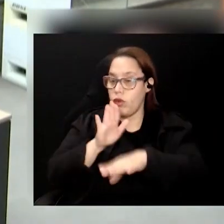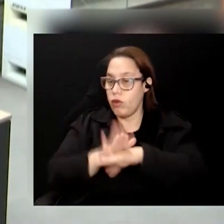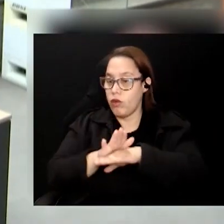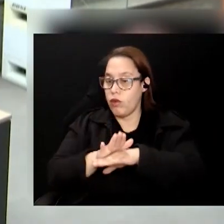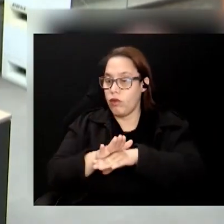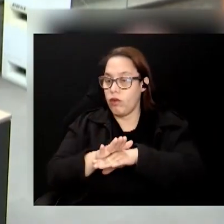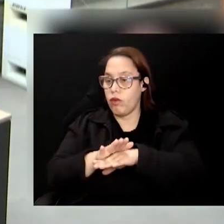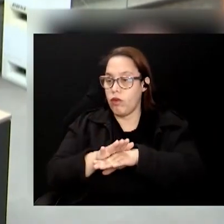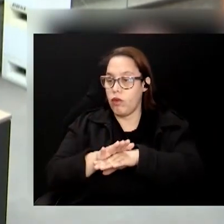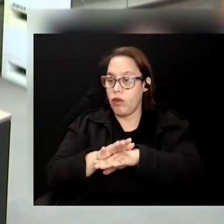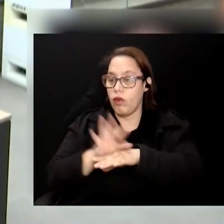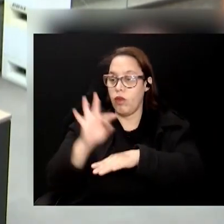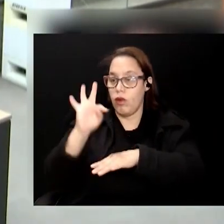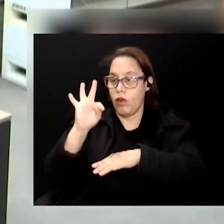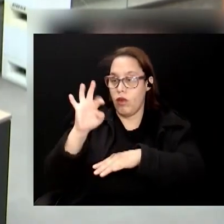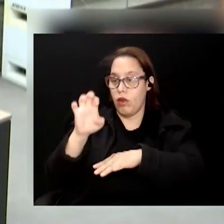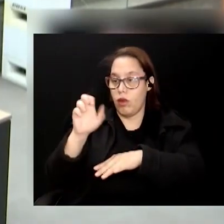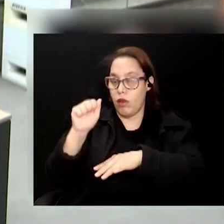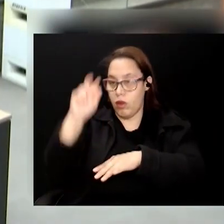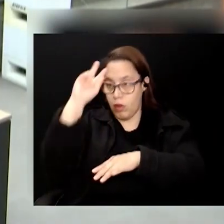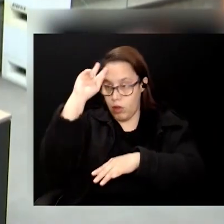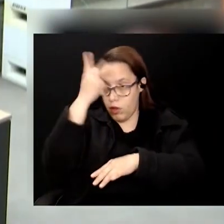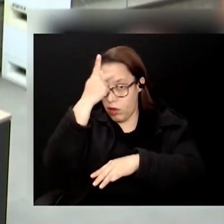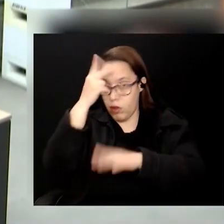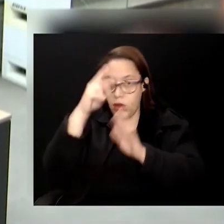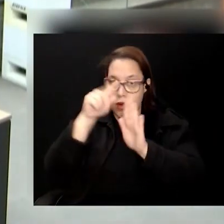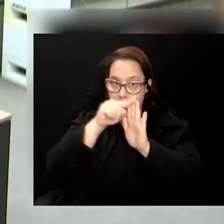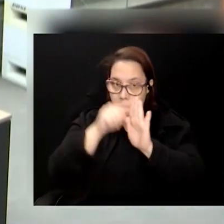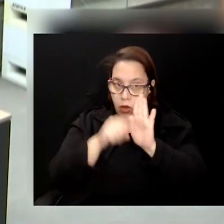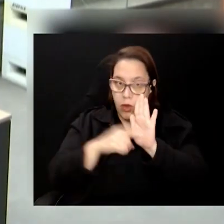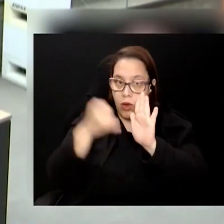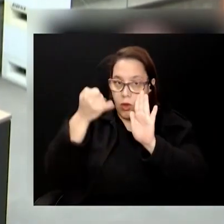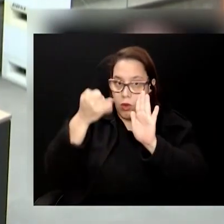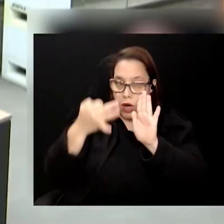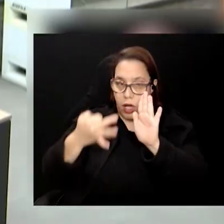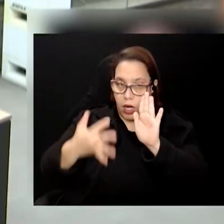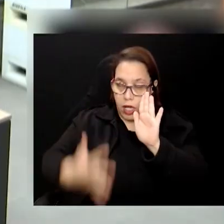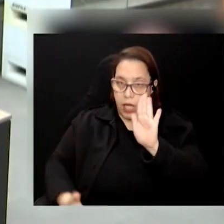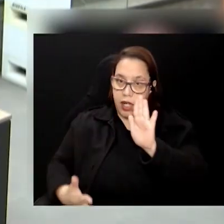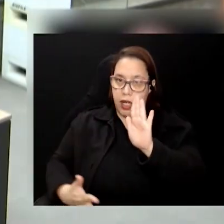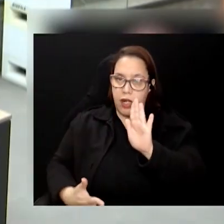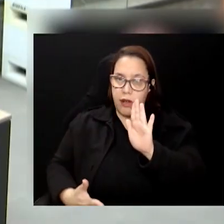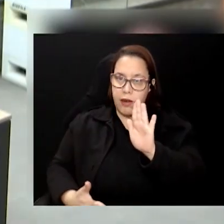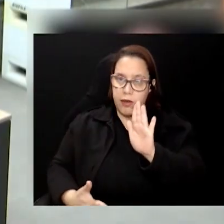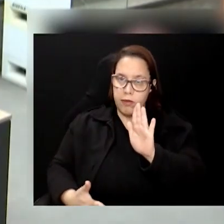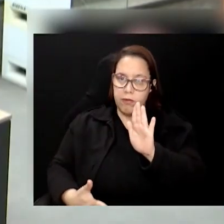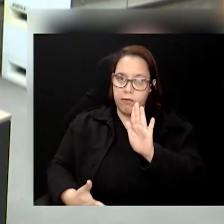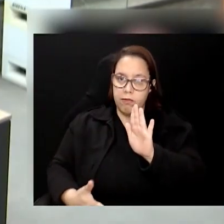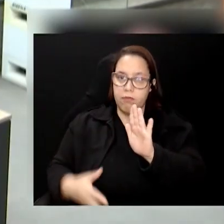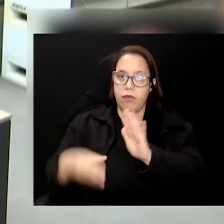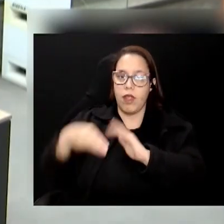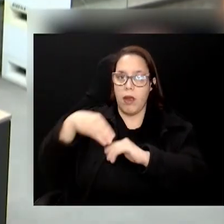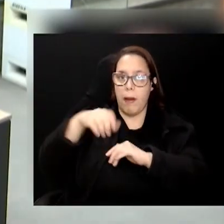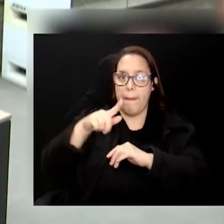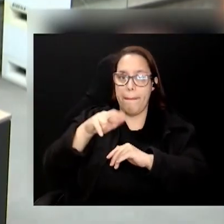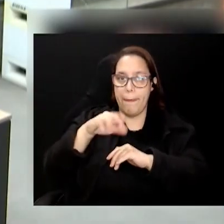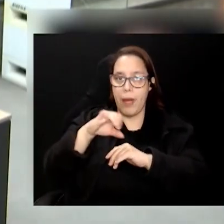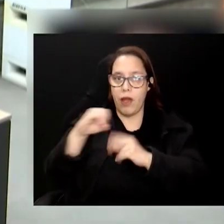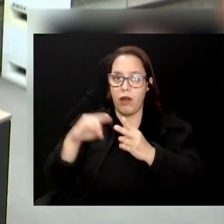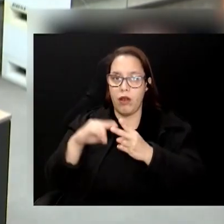e TDAH. São todos esses caras aqui, ó, fósforo, cálcio, magnésio, sódio, potássio, ferro, manganês, zinco, selênio,